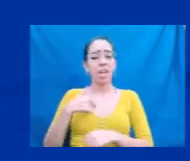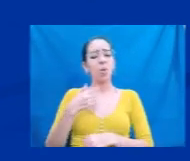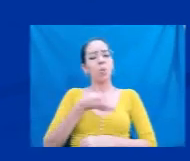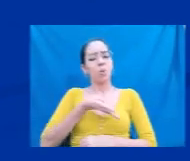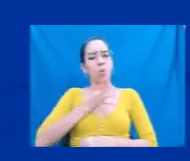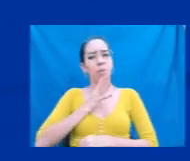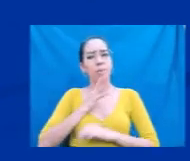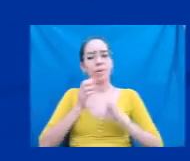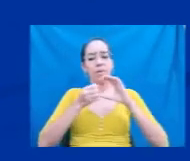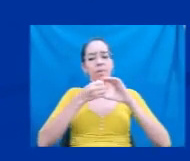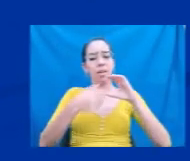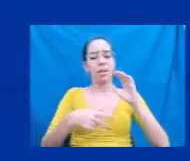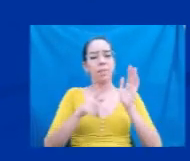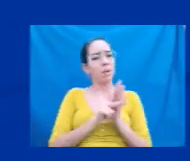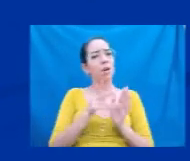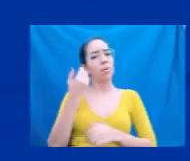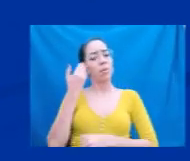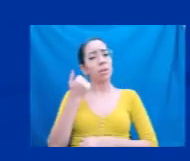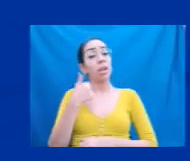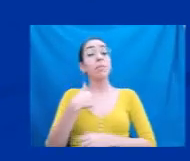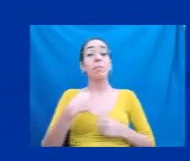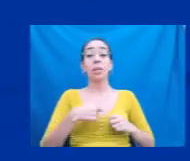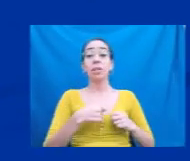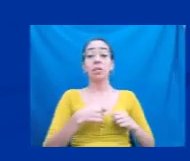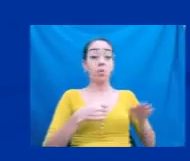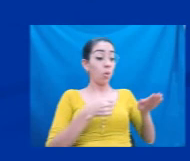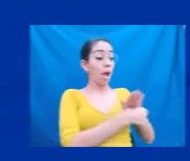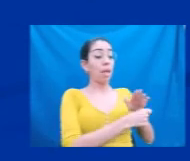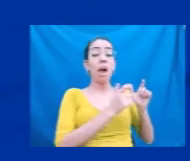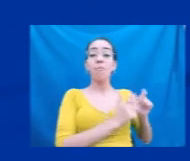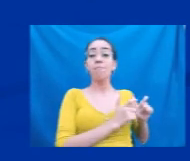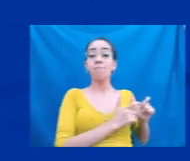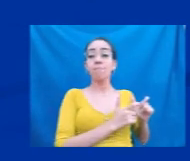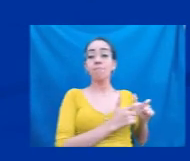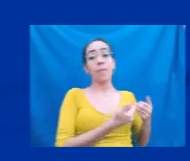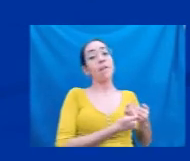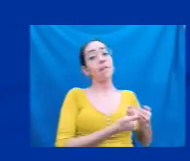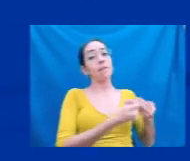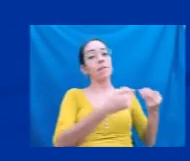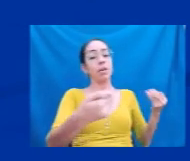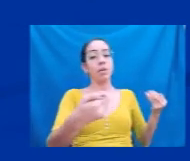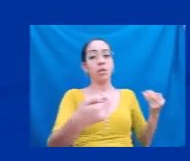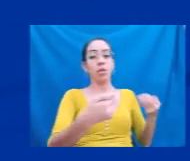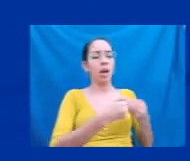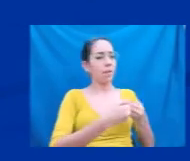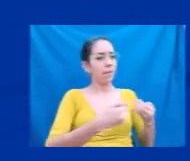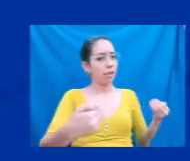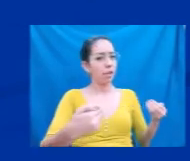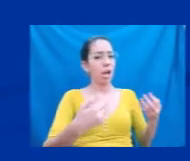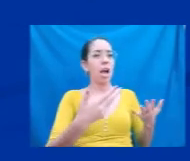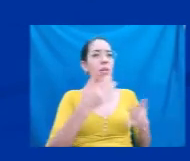local, né, que a possibilidade ali, né, de entrada de água de algum evento